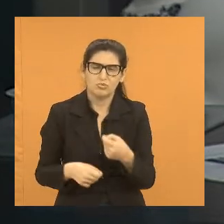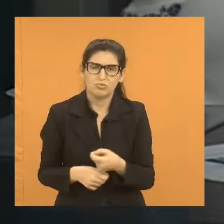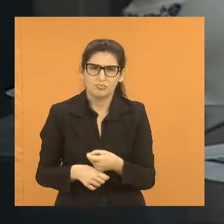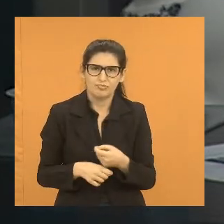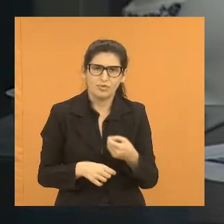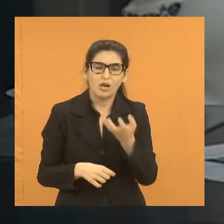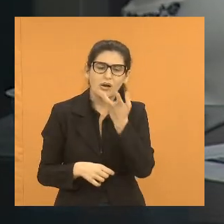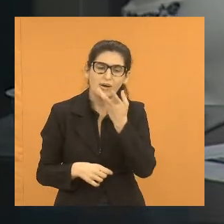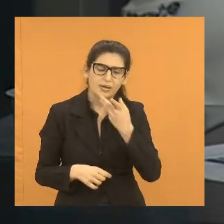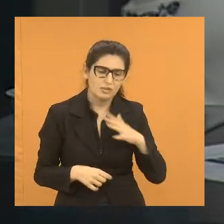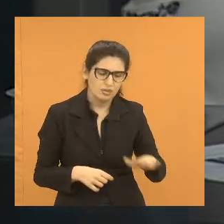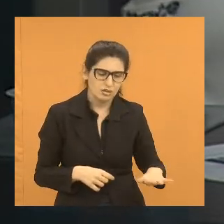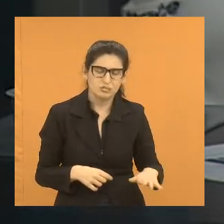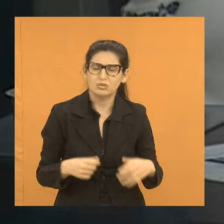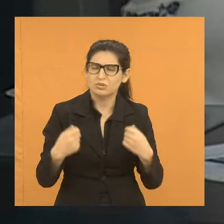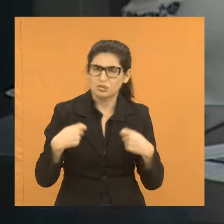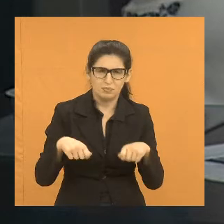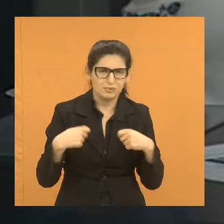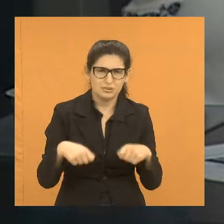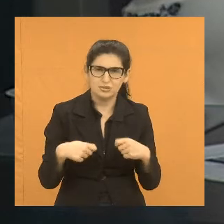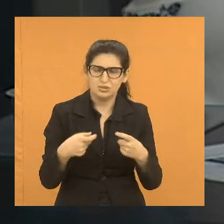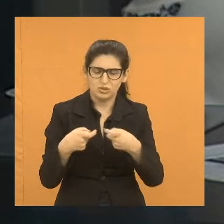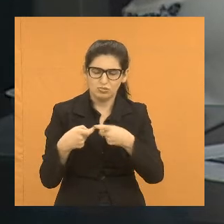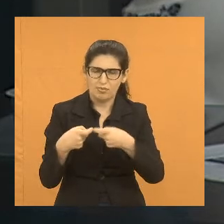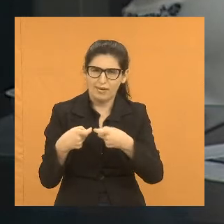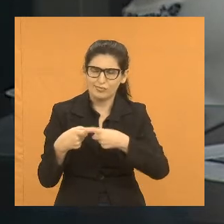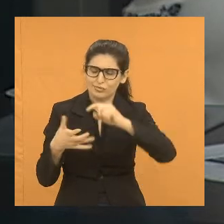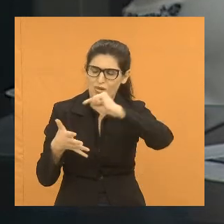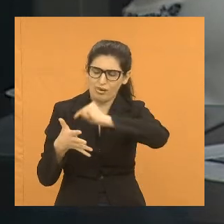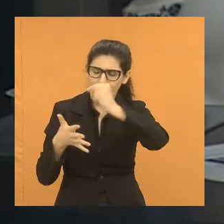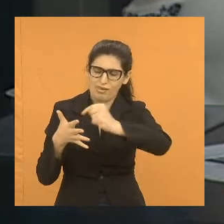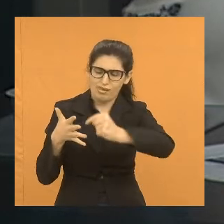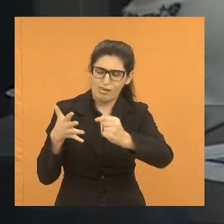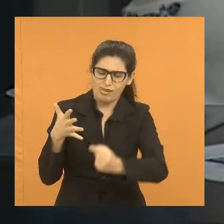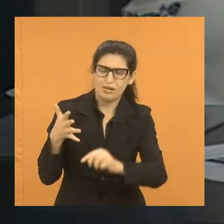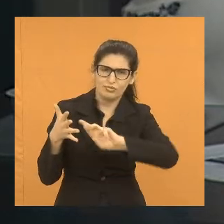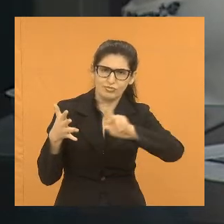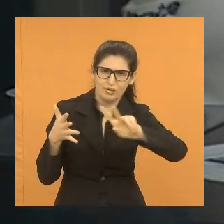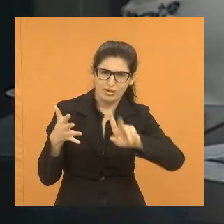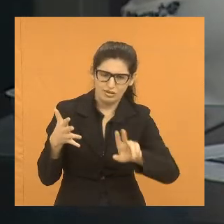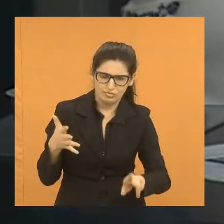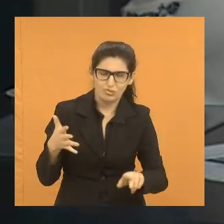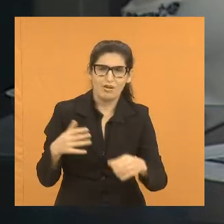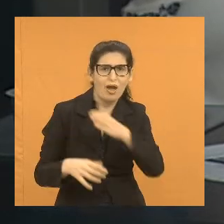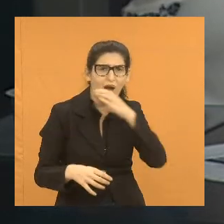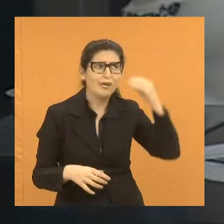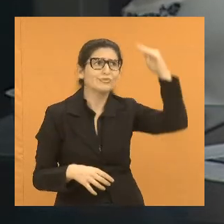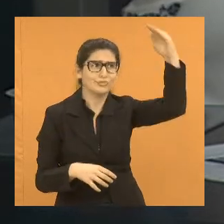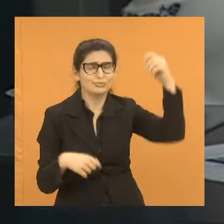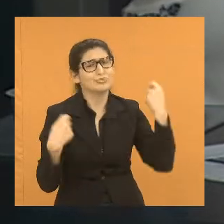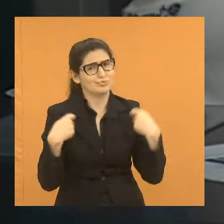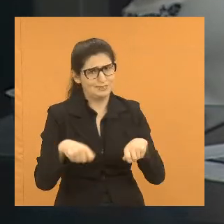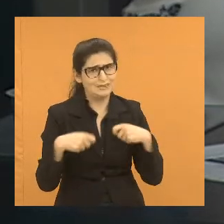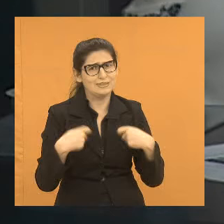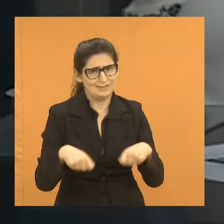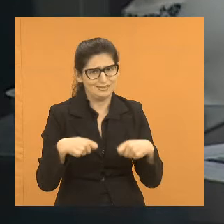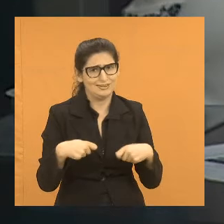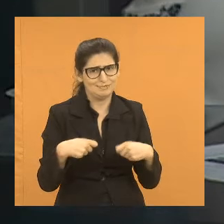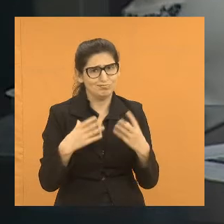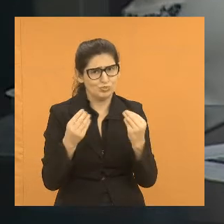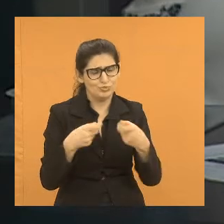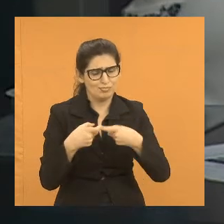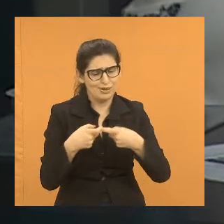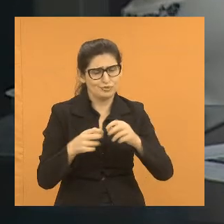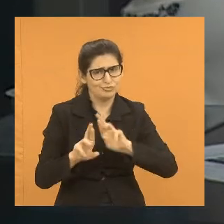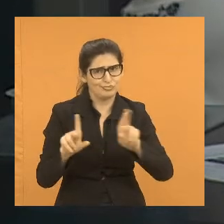não precisa tanto de especialista, graças a Deus, como o adulto. Mas a